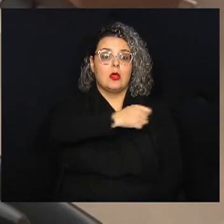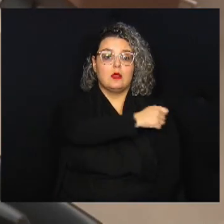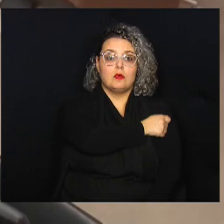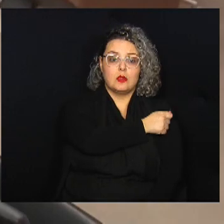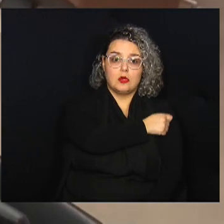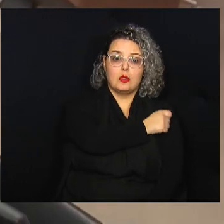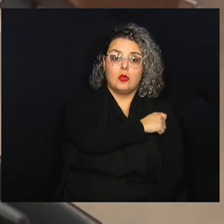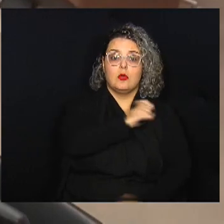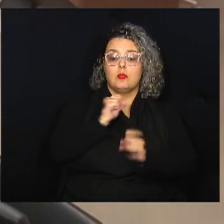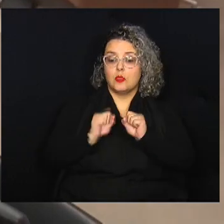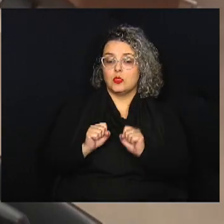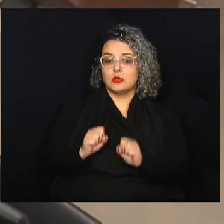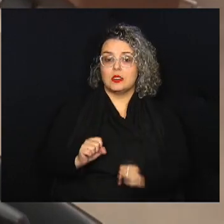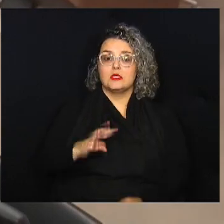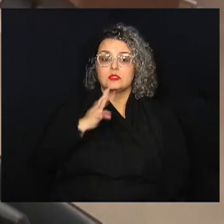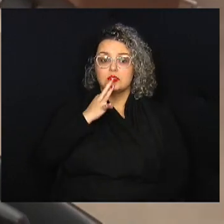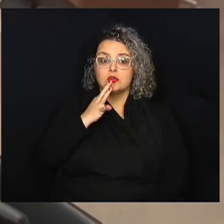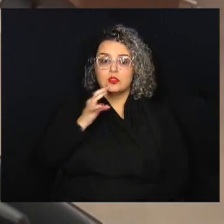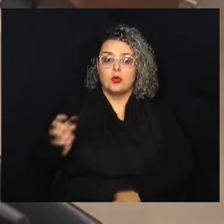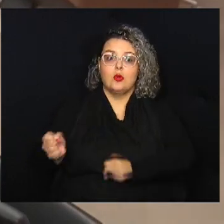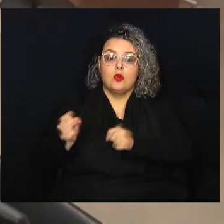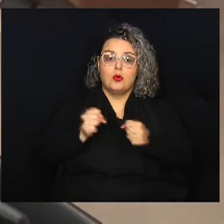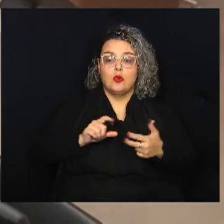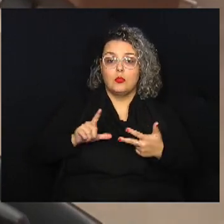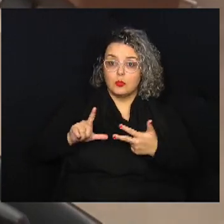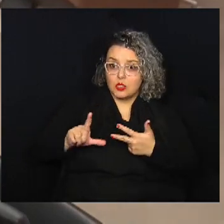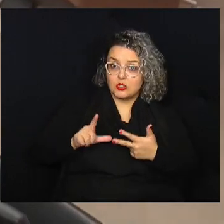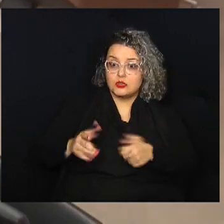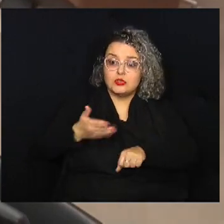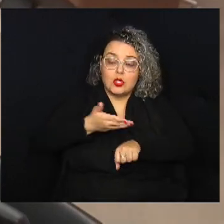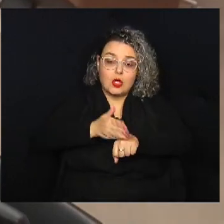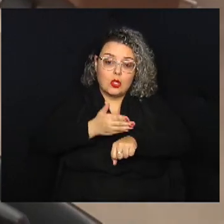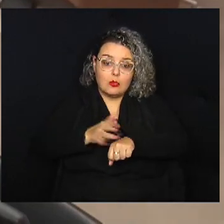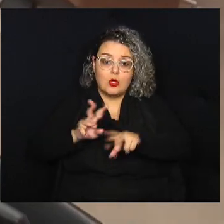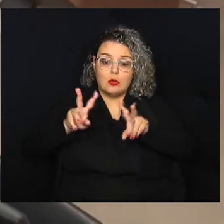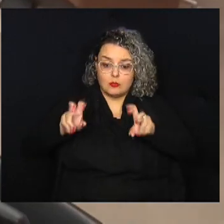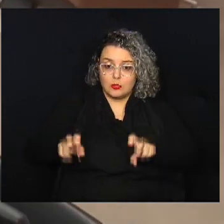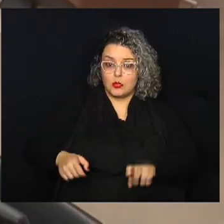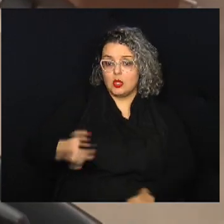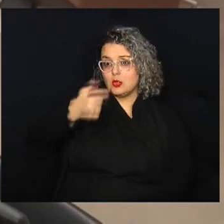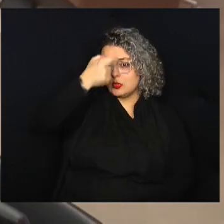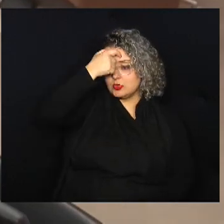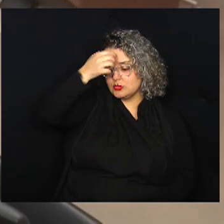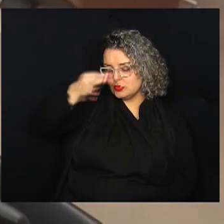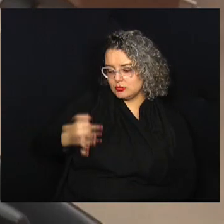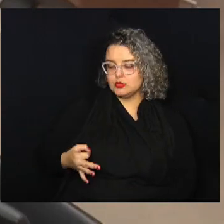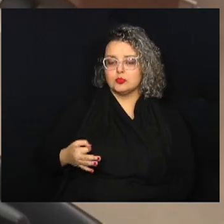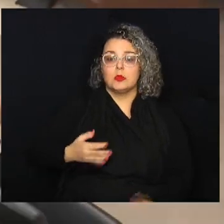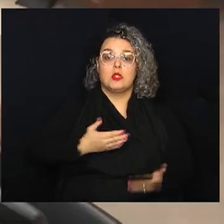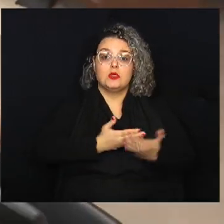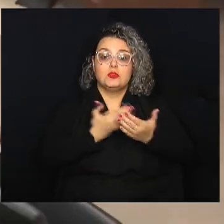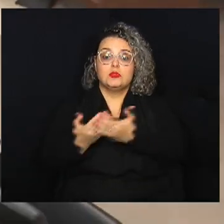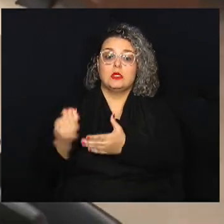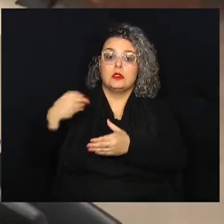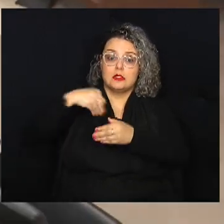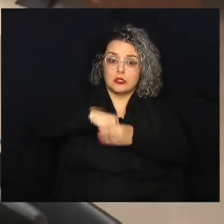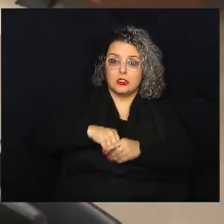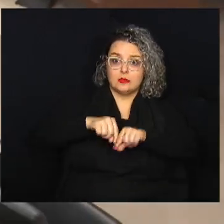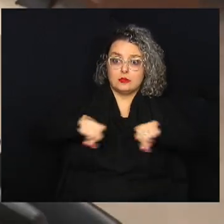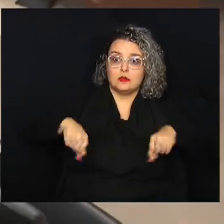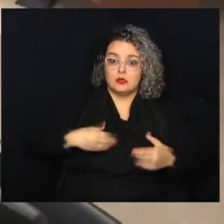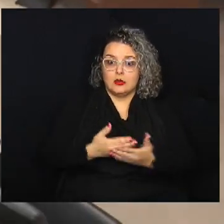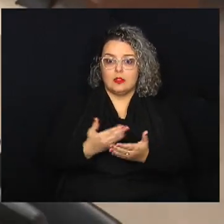pudessem conhecer o poder legislativo e praticar o tema cidadania estudado em sala de aula. Professor